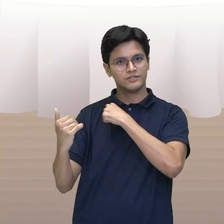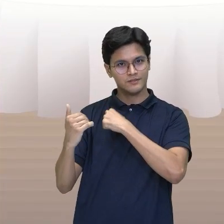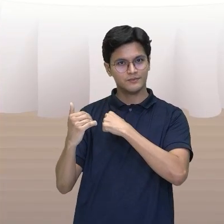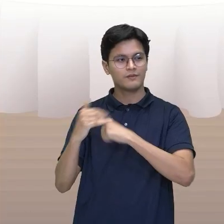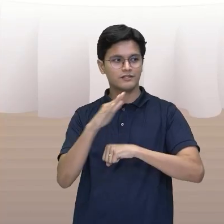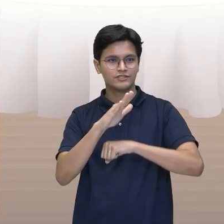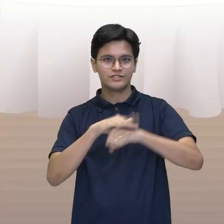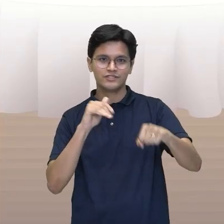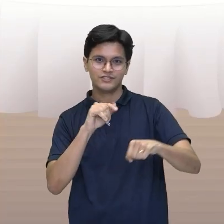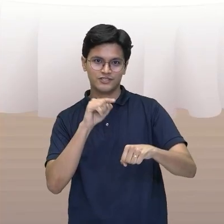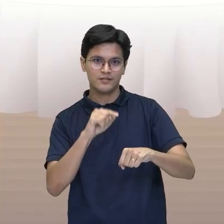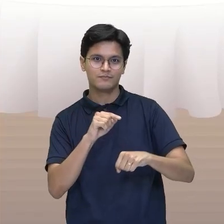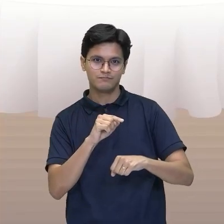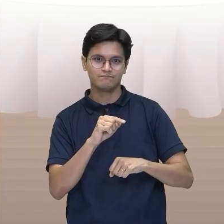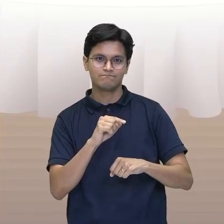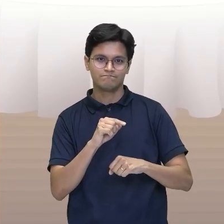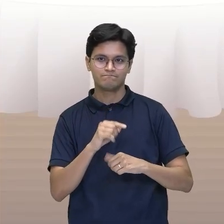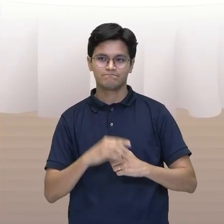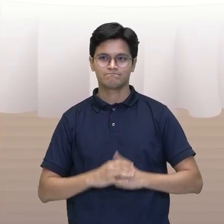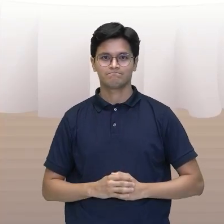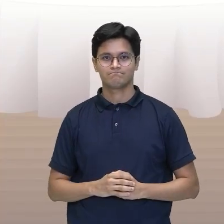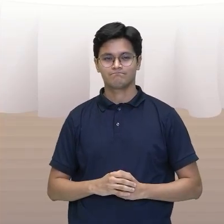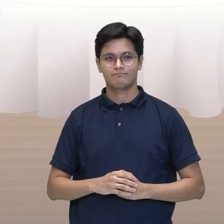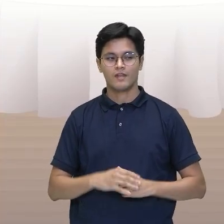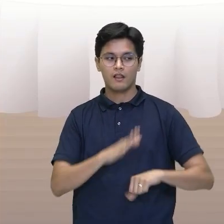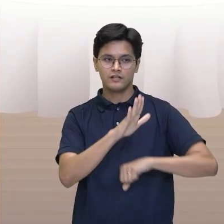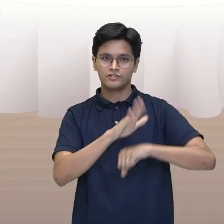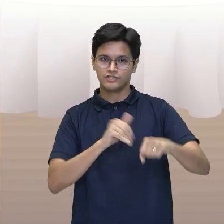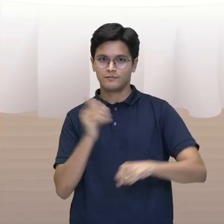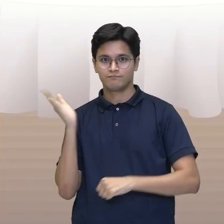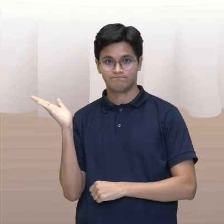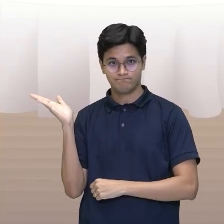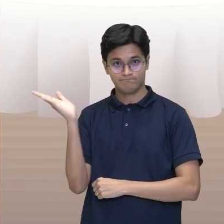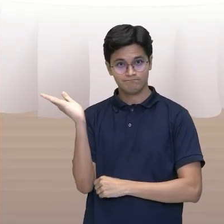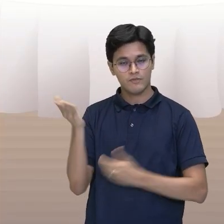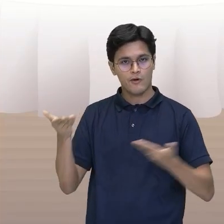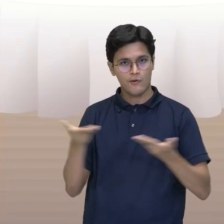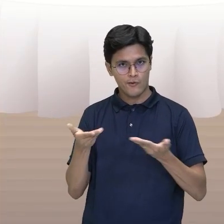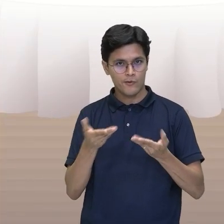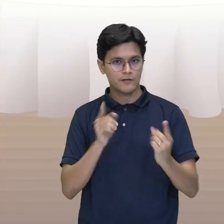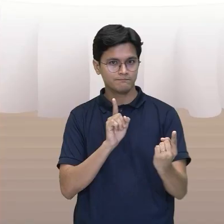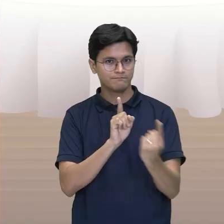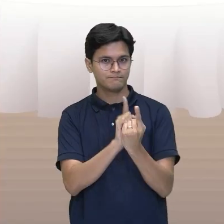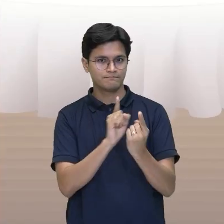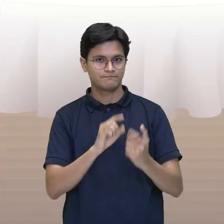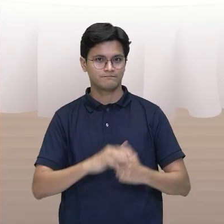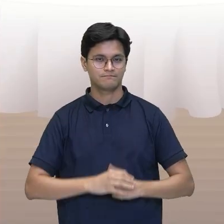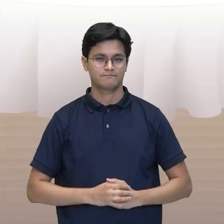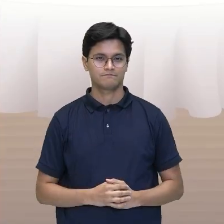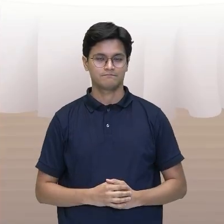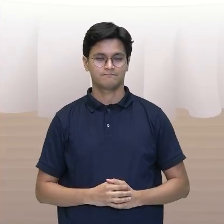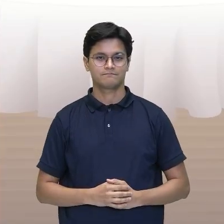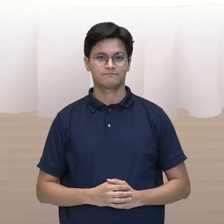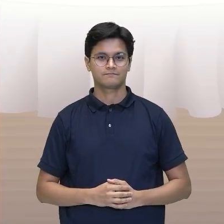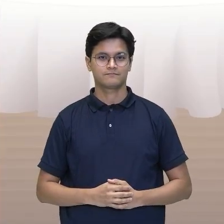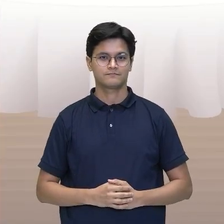pela garçonete, agora eu vou atender ela. Vamos lá, vou falar com ela. May I take your order?